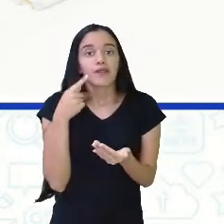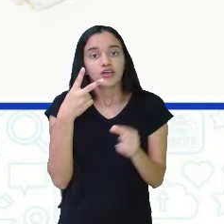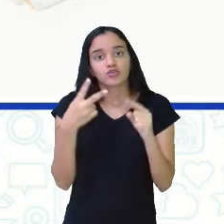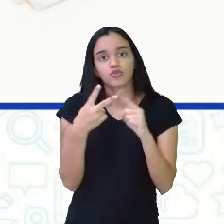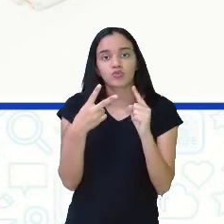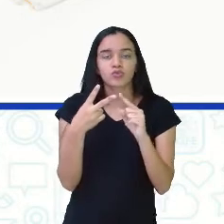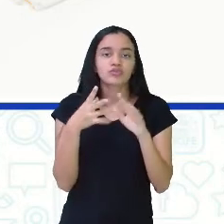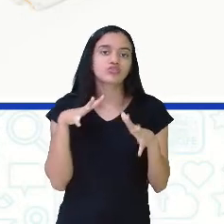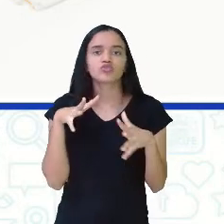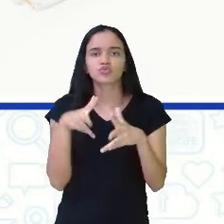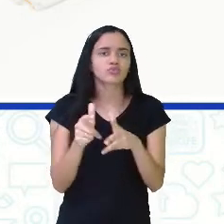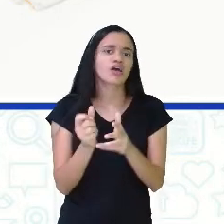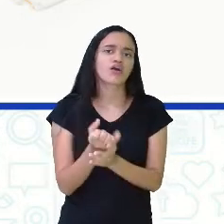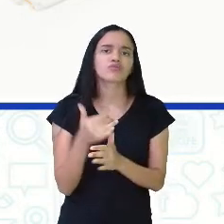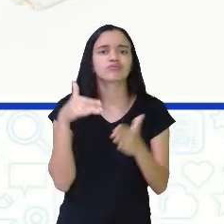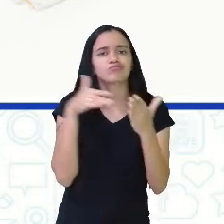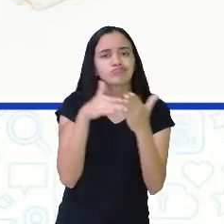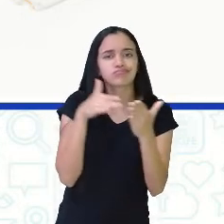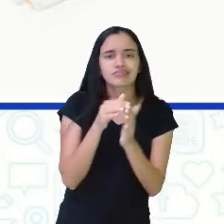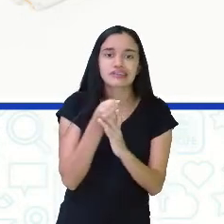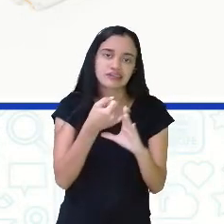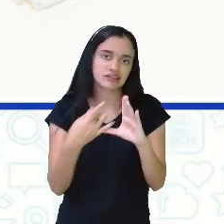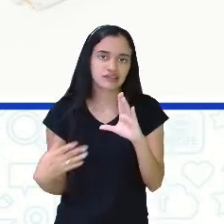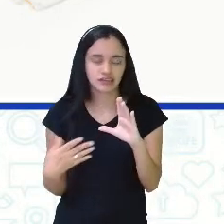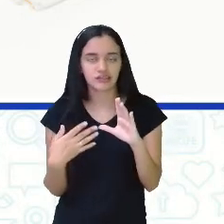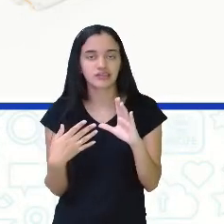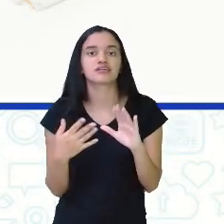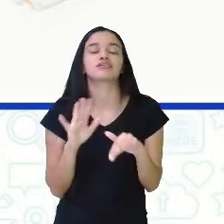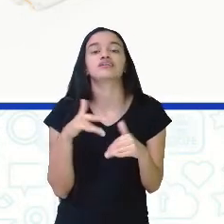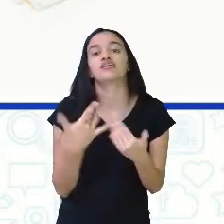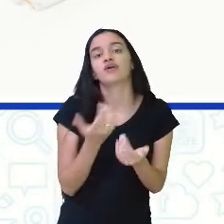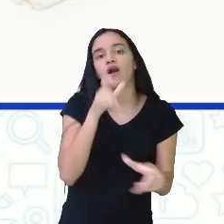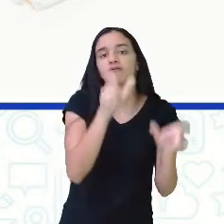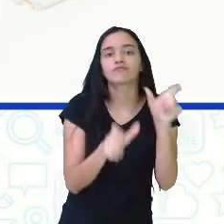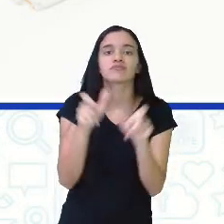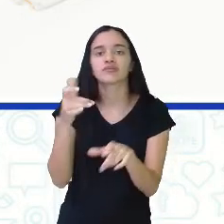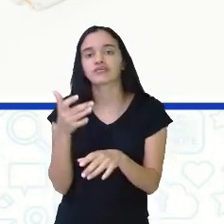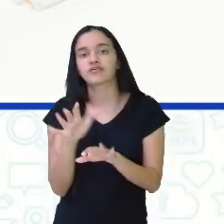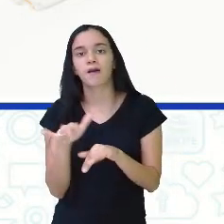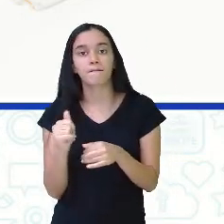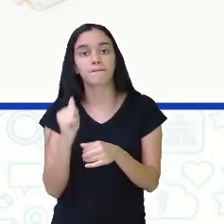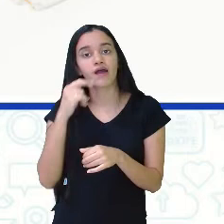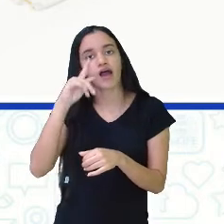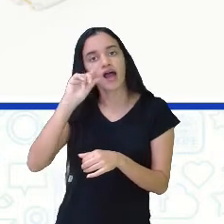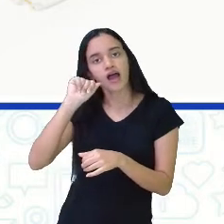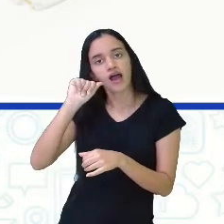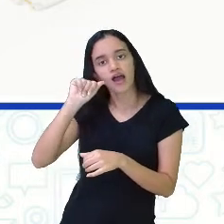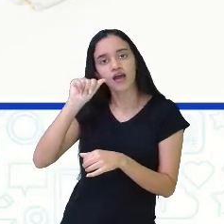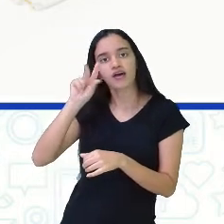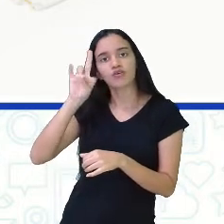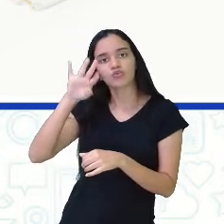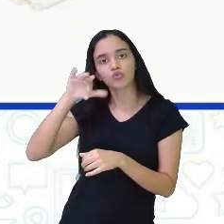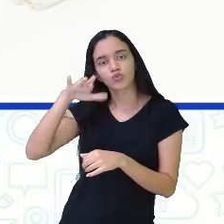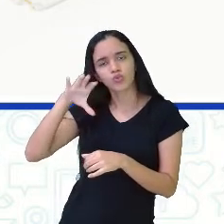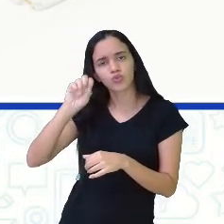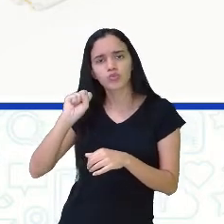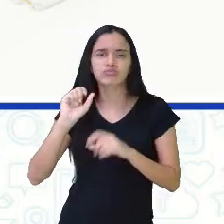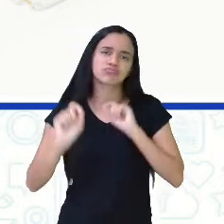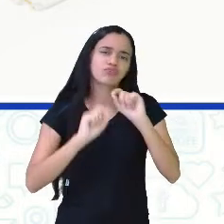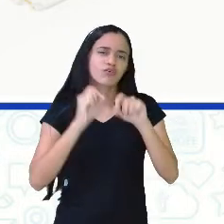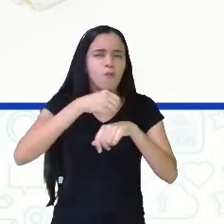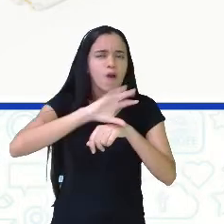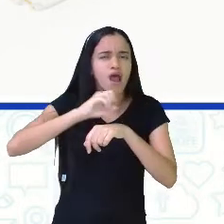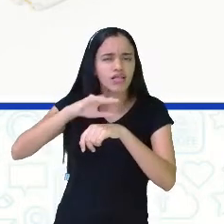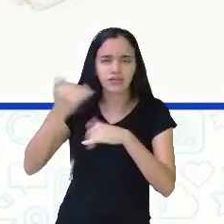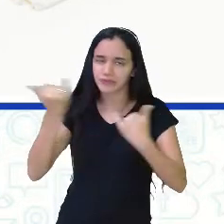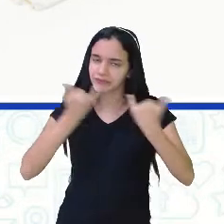2, né? Isso tudo é um número limitado de caracteres. Muitos autores chamam de mini-contos aqueles com até 2.000 caracteres. Isso aqui foi meio uma dica, não foi